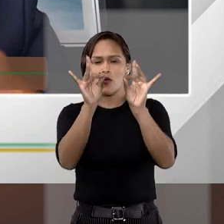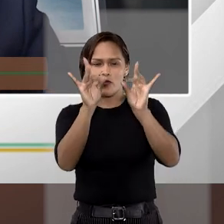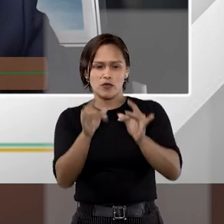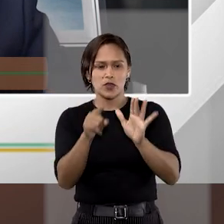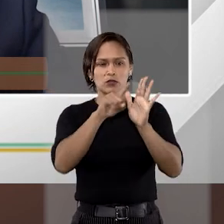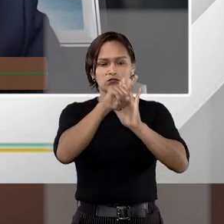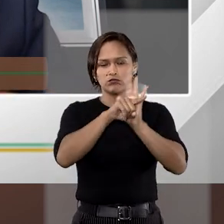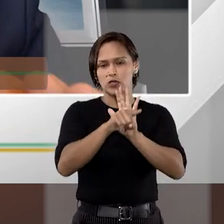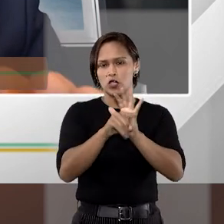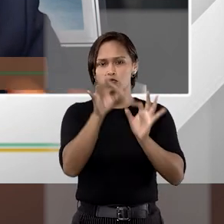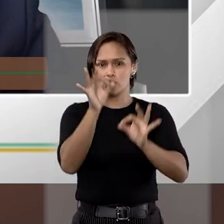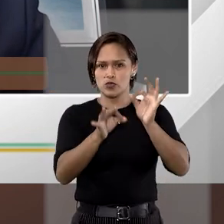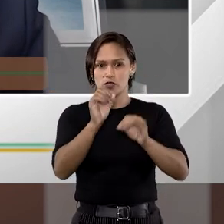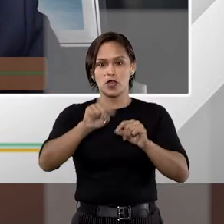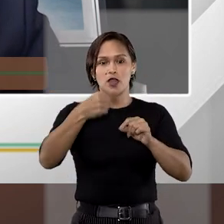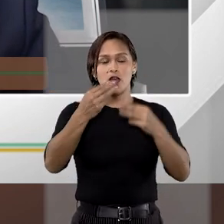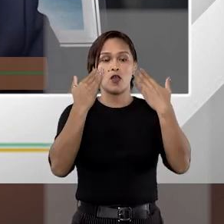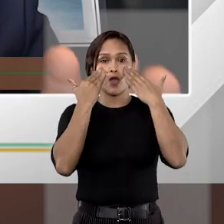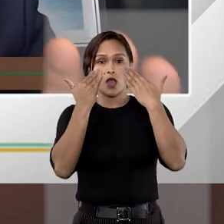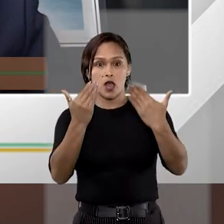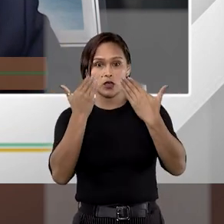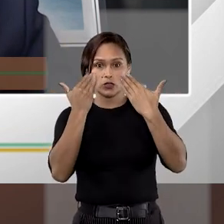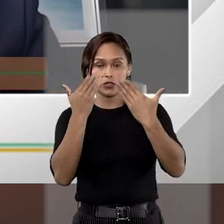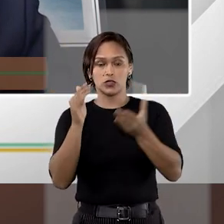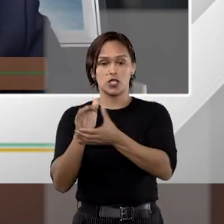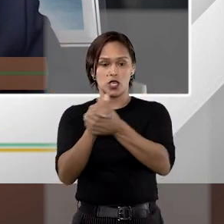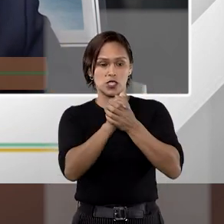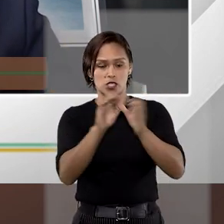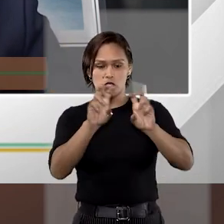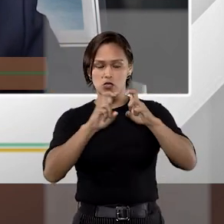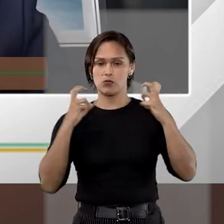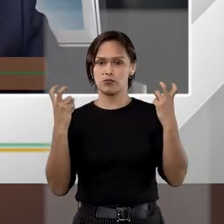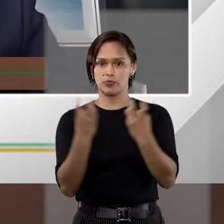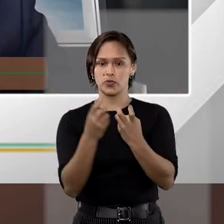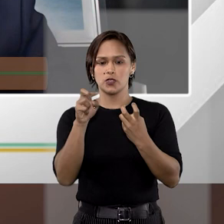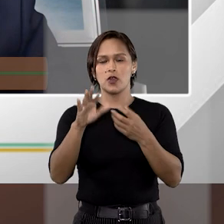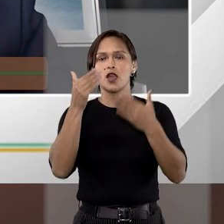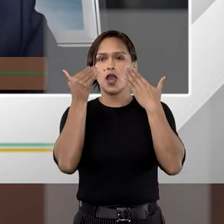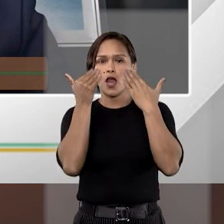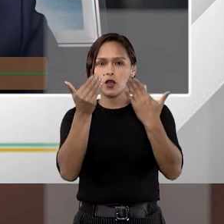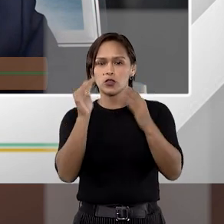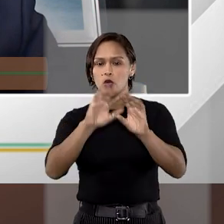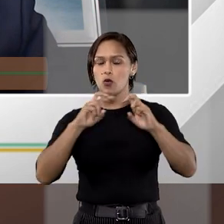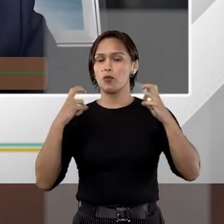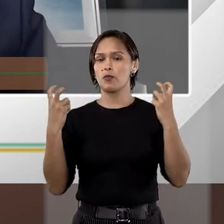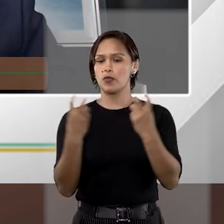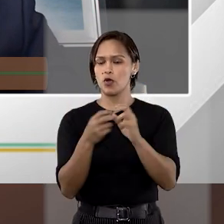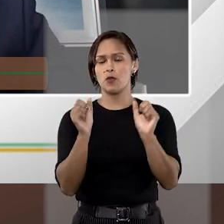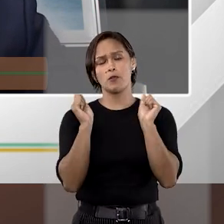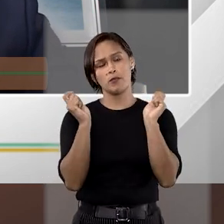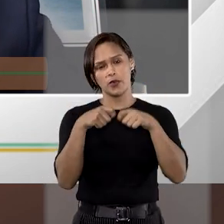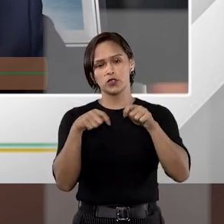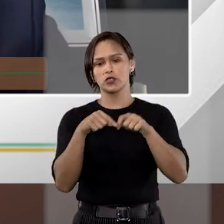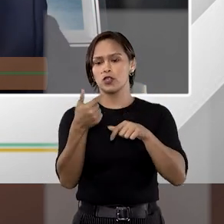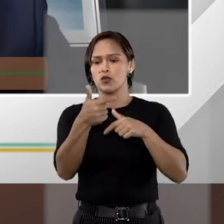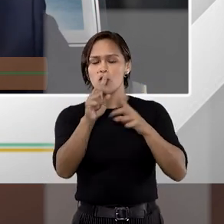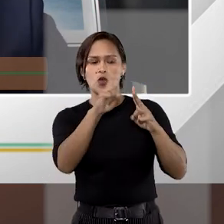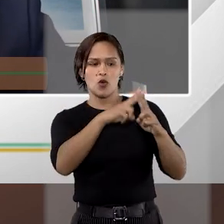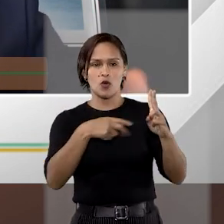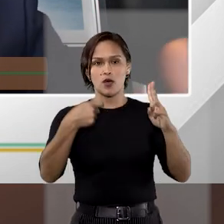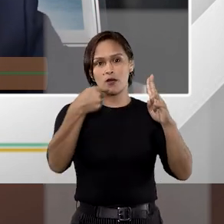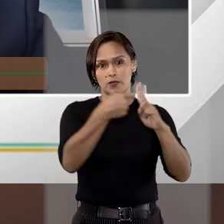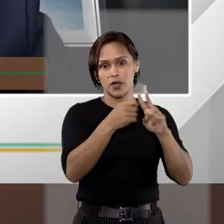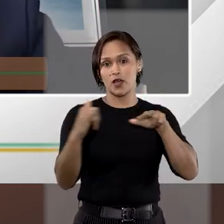tratamento jurídico a uma audiência decomposição esta audiência decomposição pode ser com a